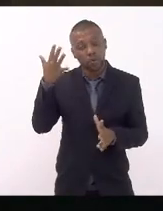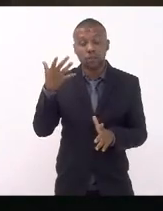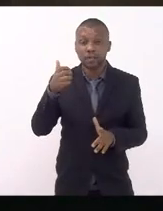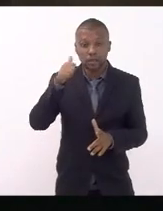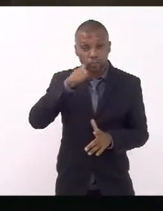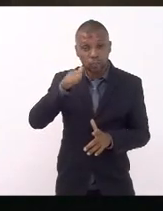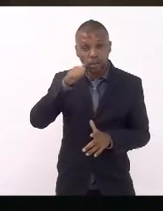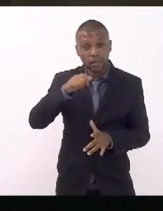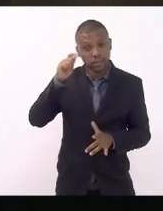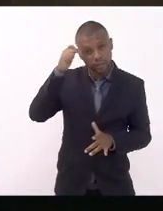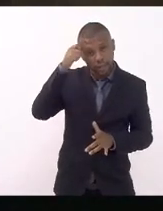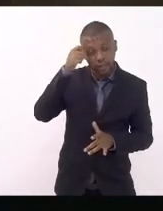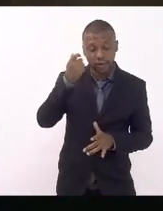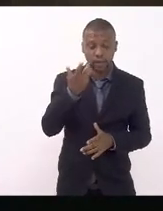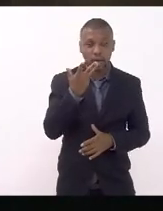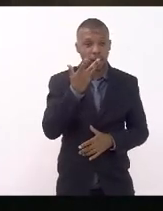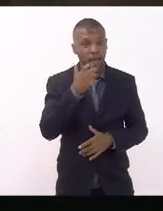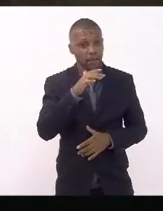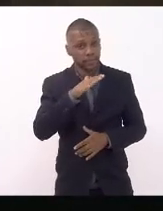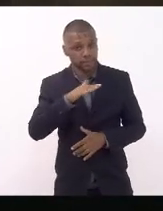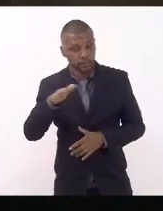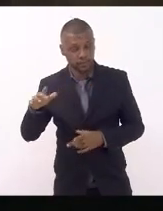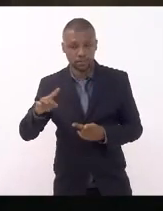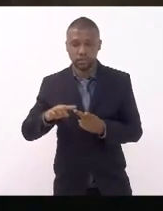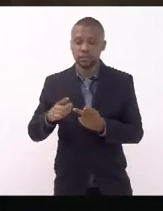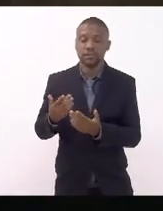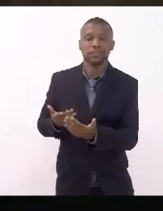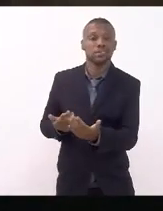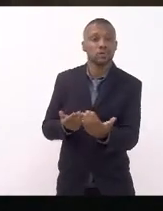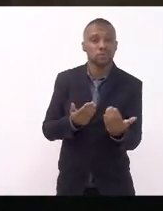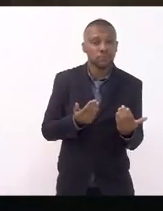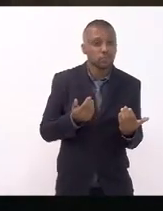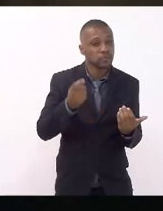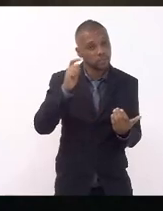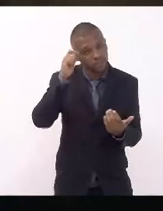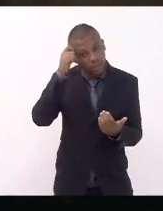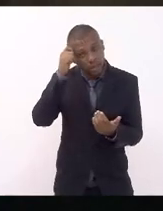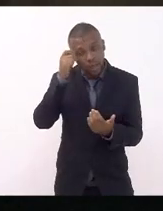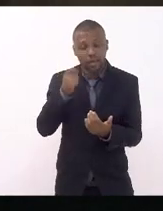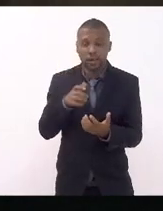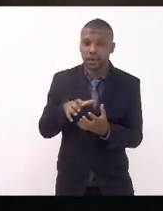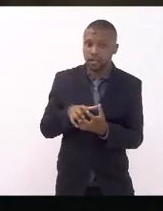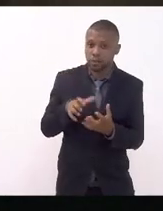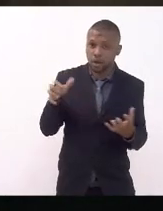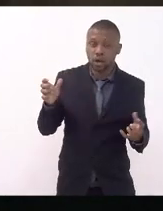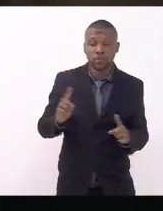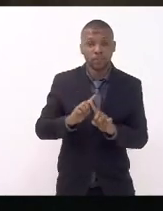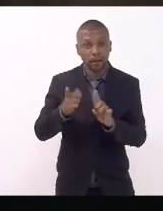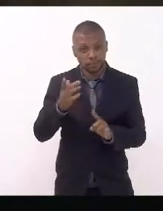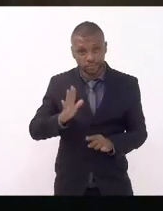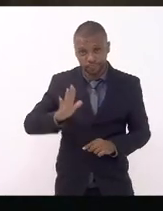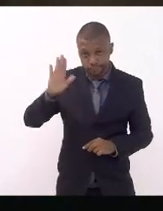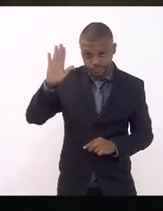negras, das crianças e das juventudes negras e dos idosos. Mas o meu pela ordem nessa tarde,